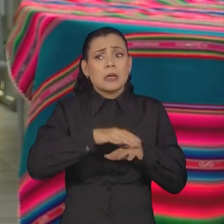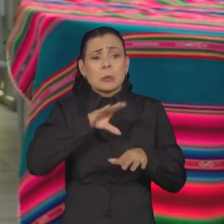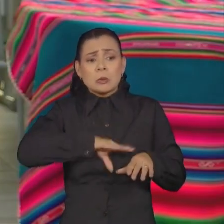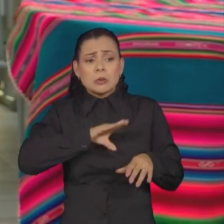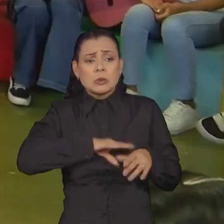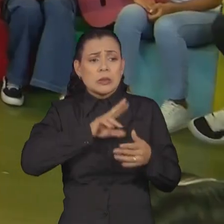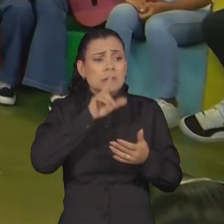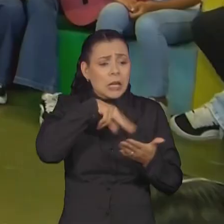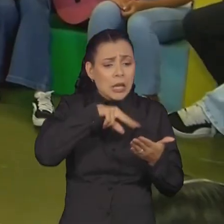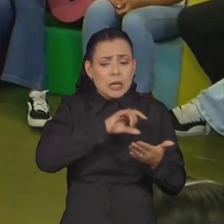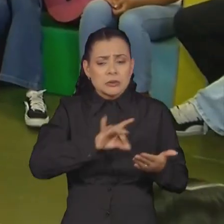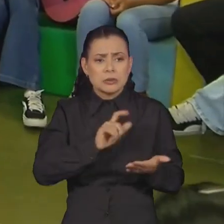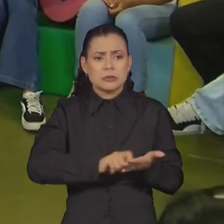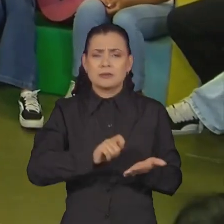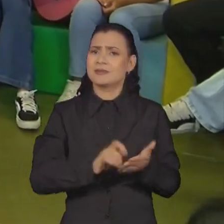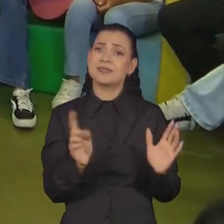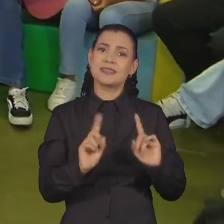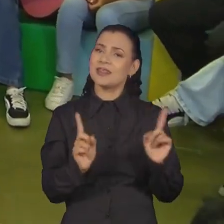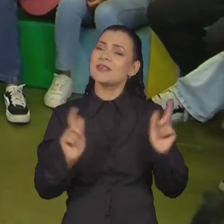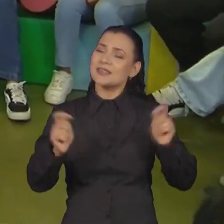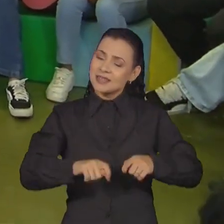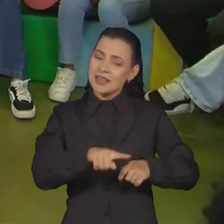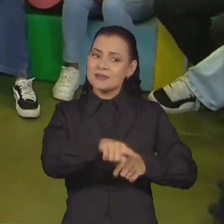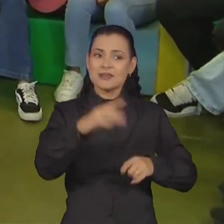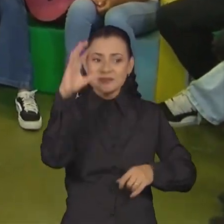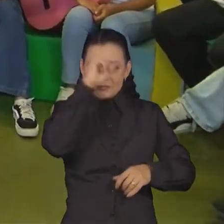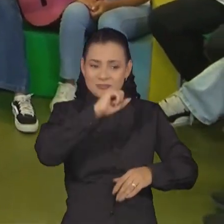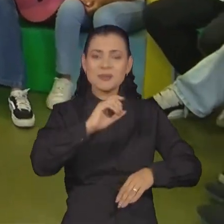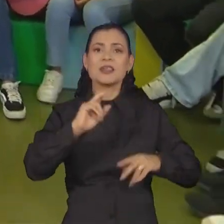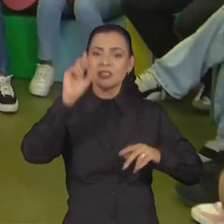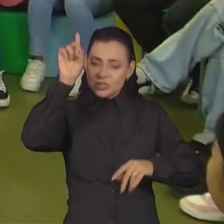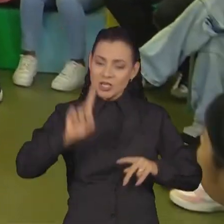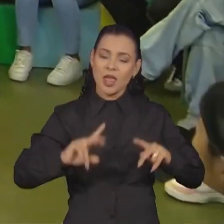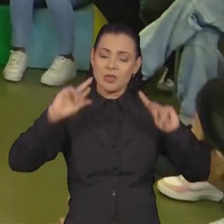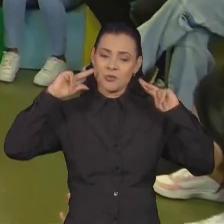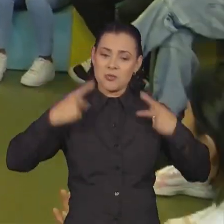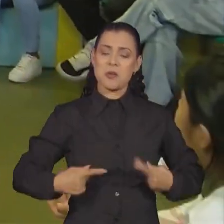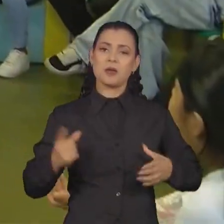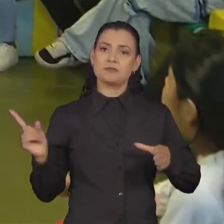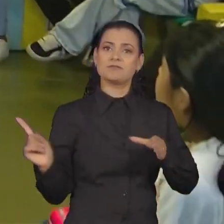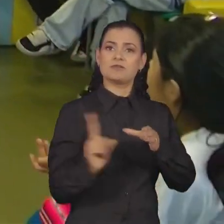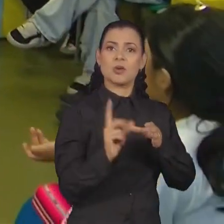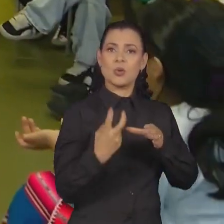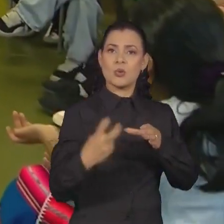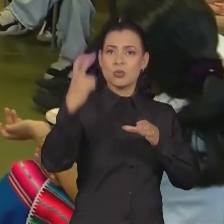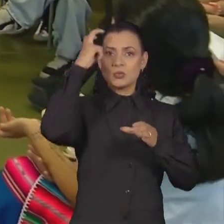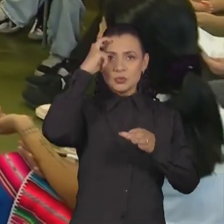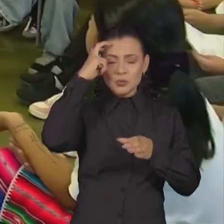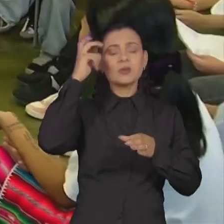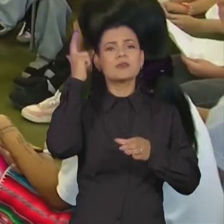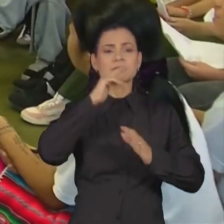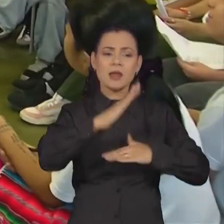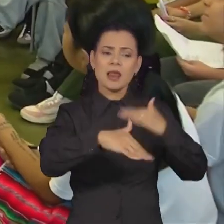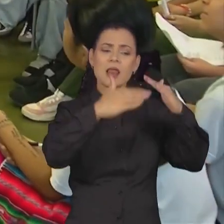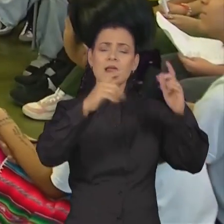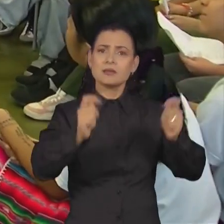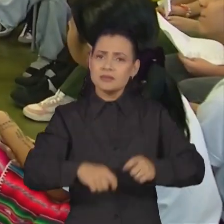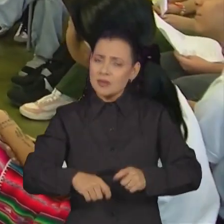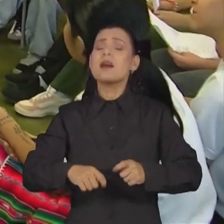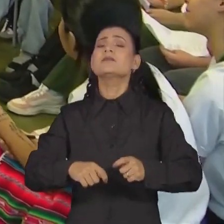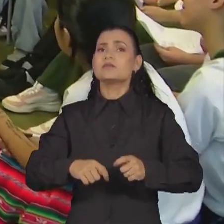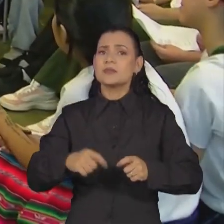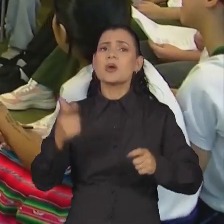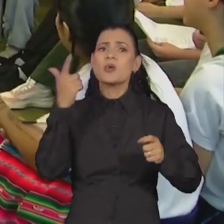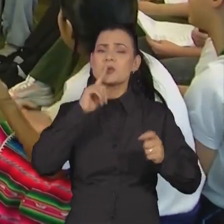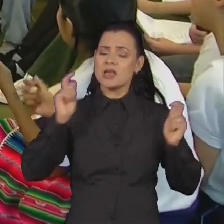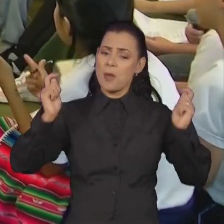ser humano que pode... que ele tem direito de ser inserido numa cultura e que ele pode potencializar